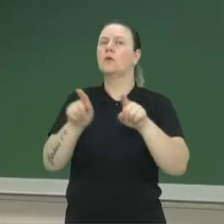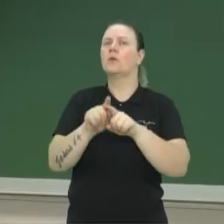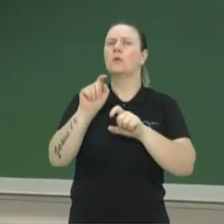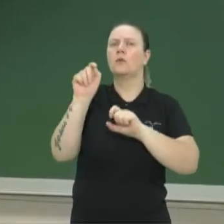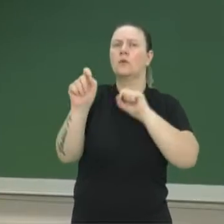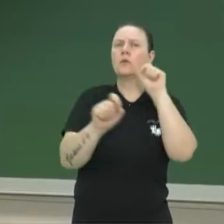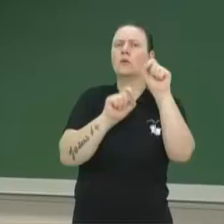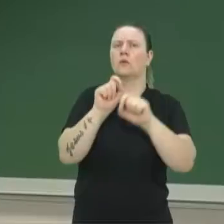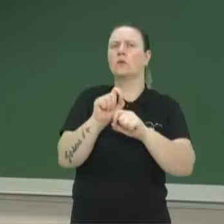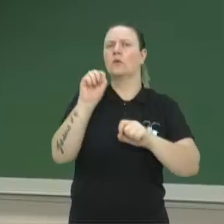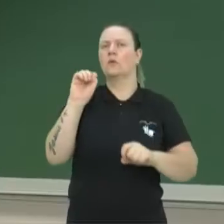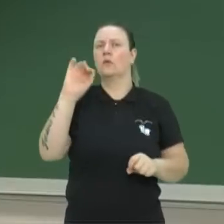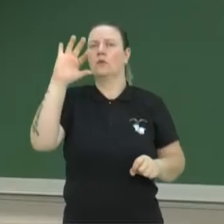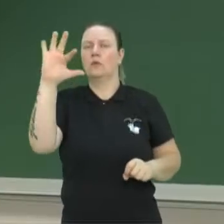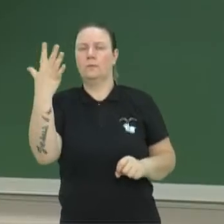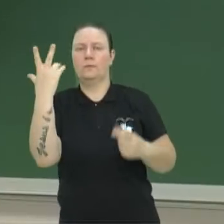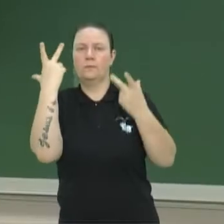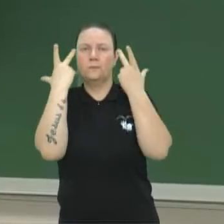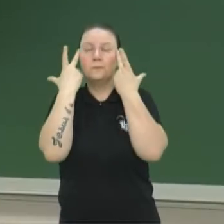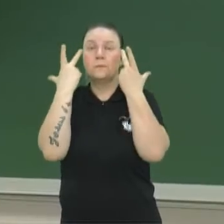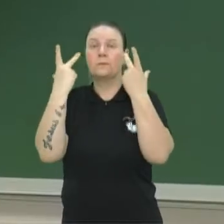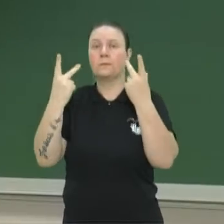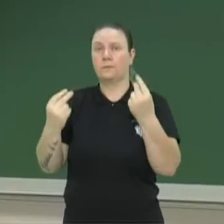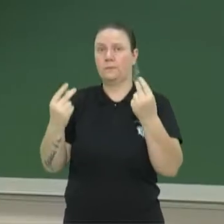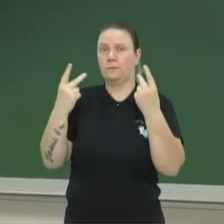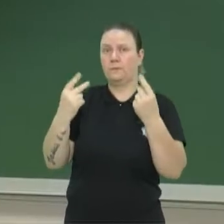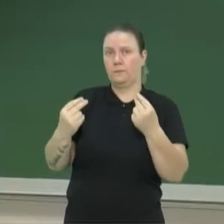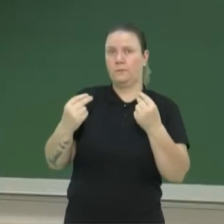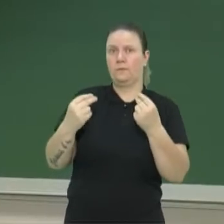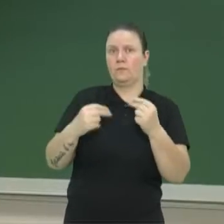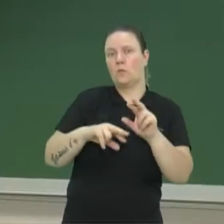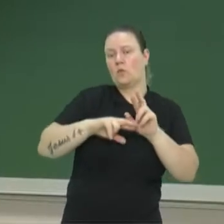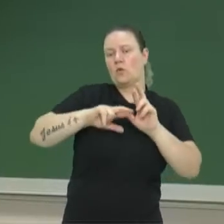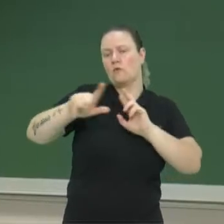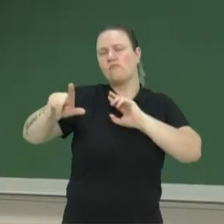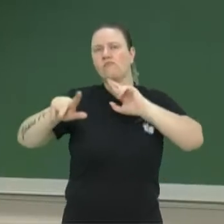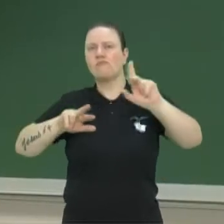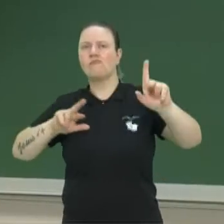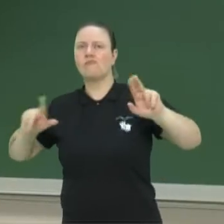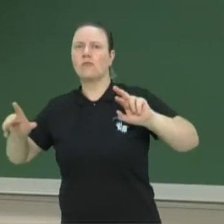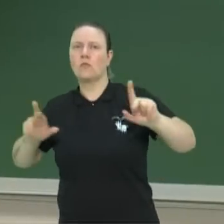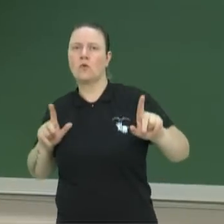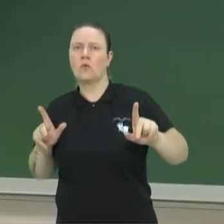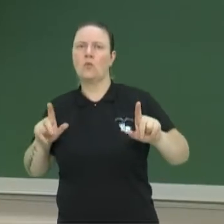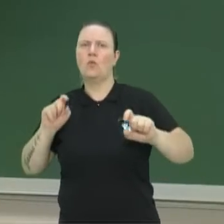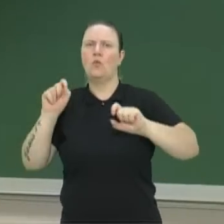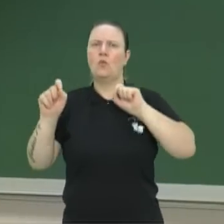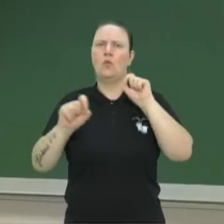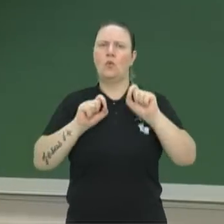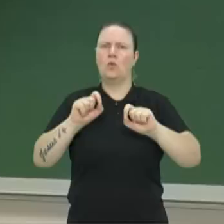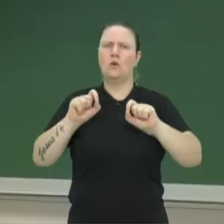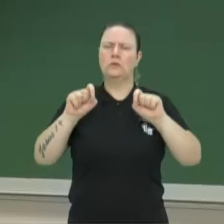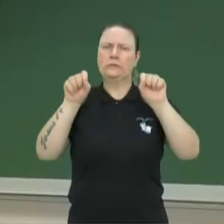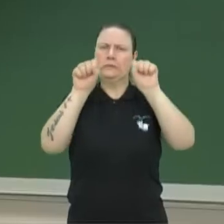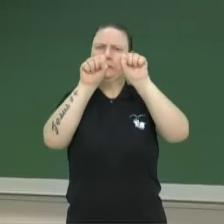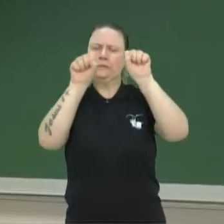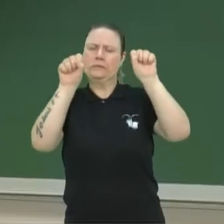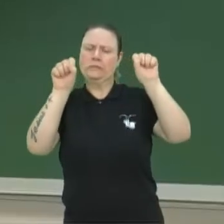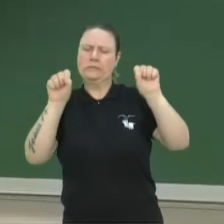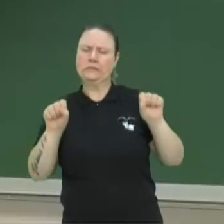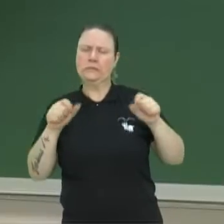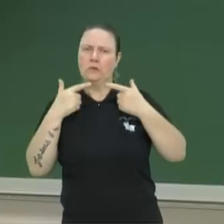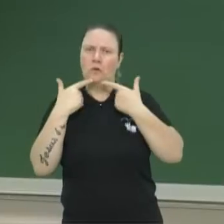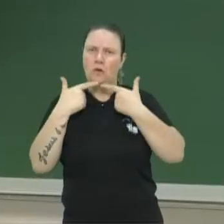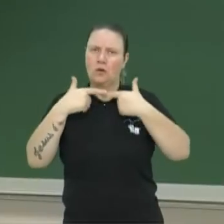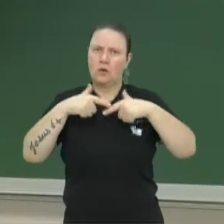fenômeno natural que ocorre pela diversificação de sistemas de uma língua em